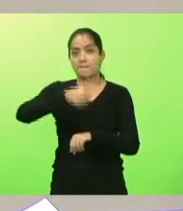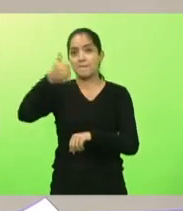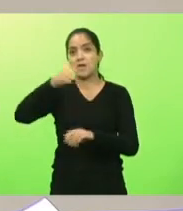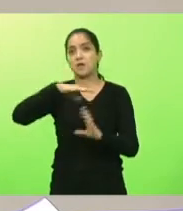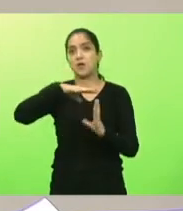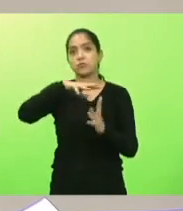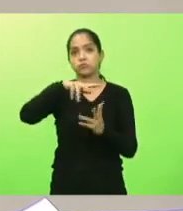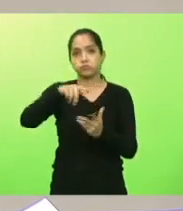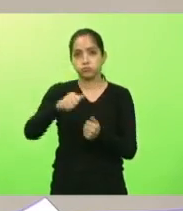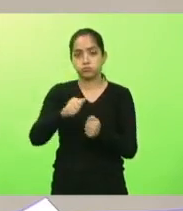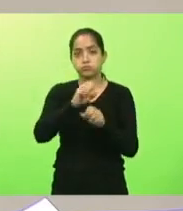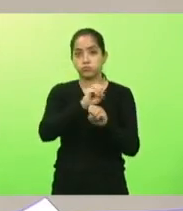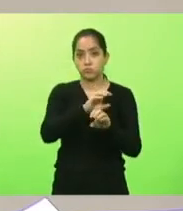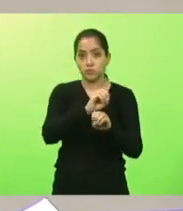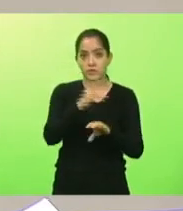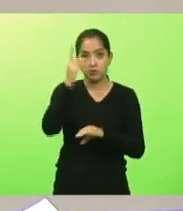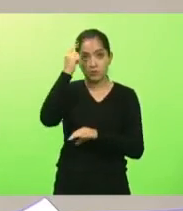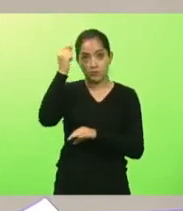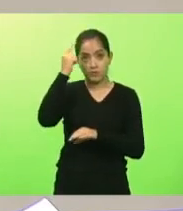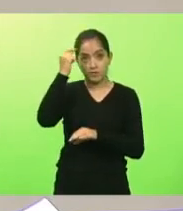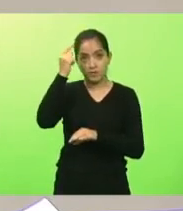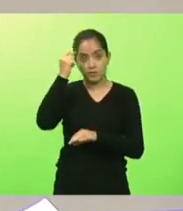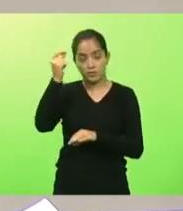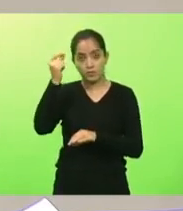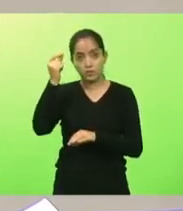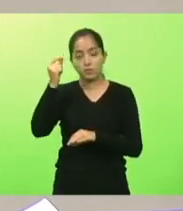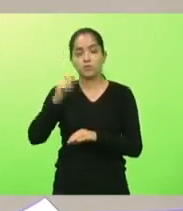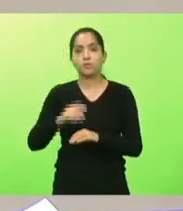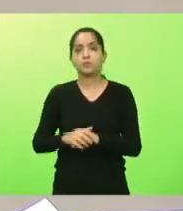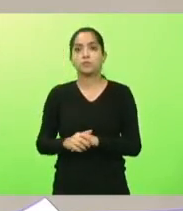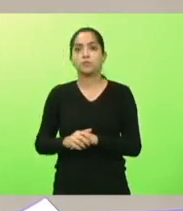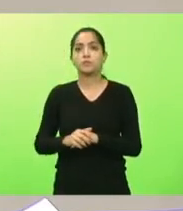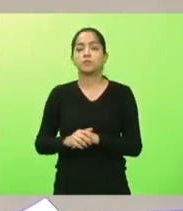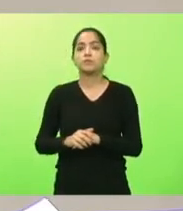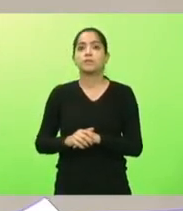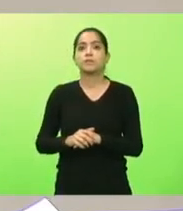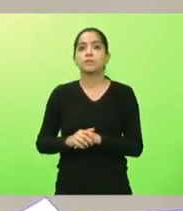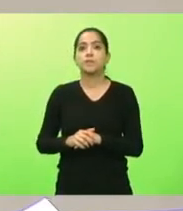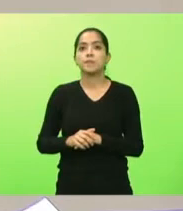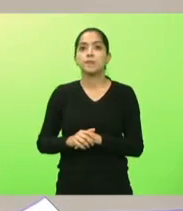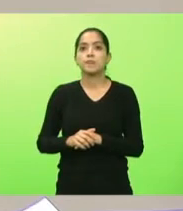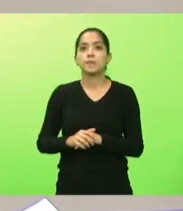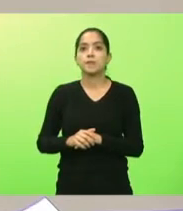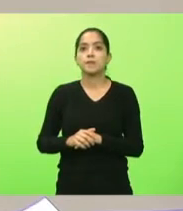de ensino superior do mundo, mediante classificação no Golden Age